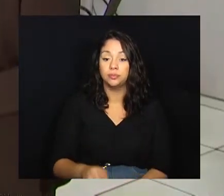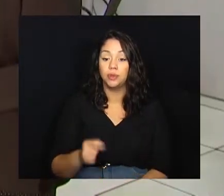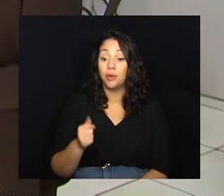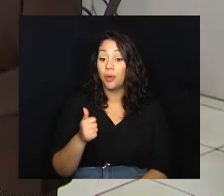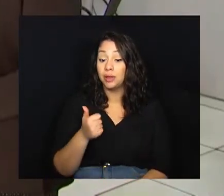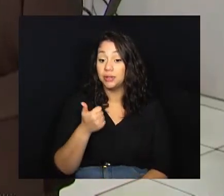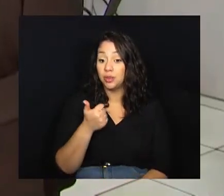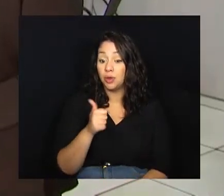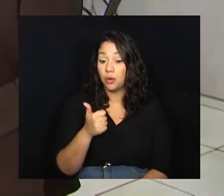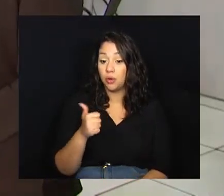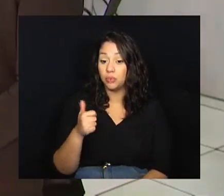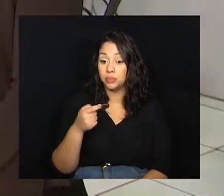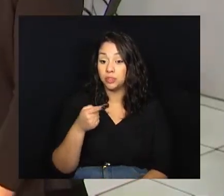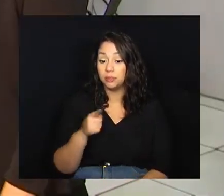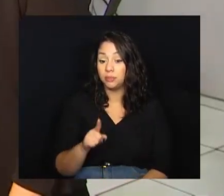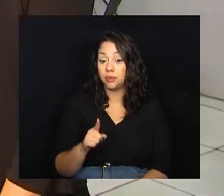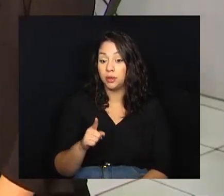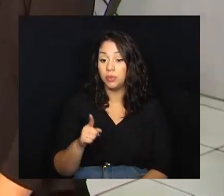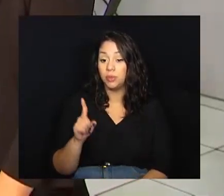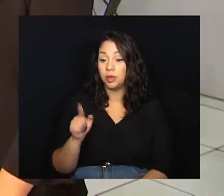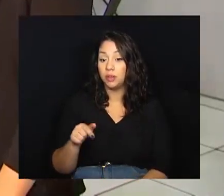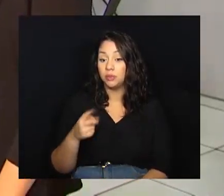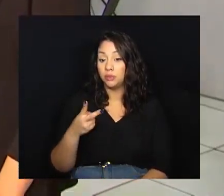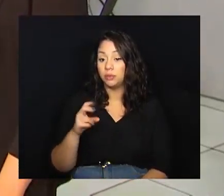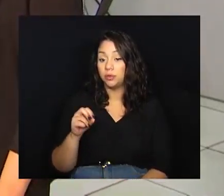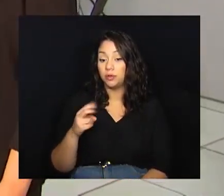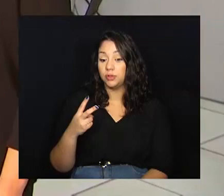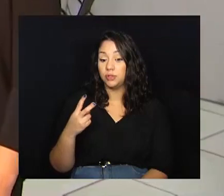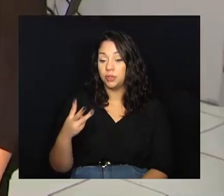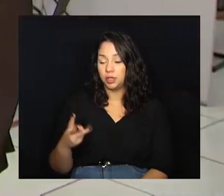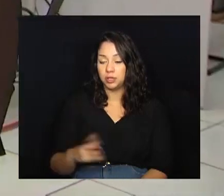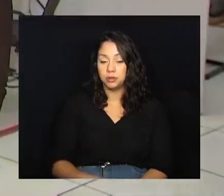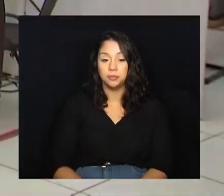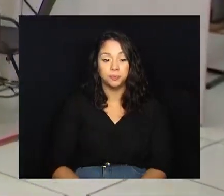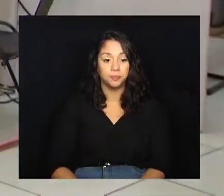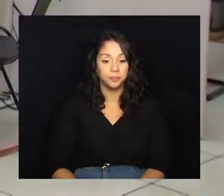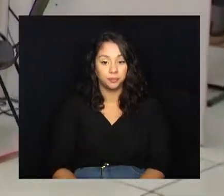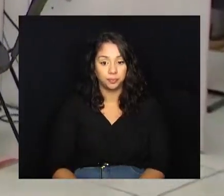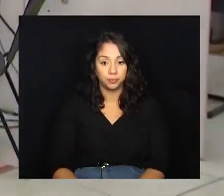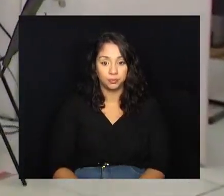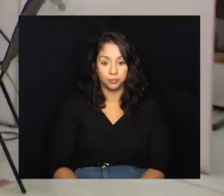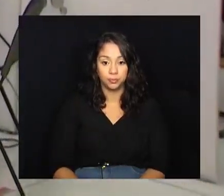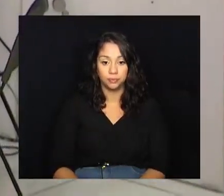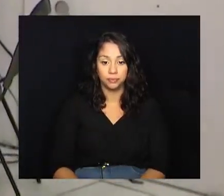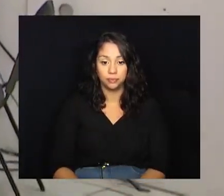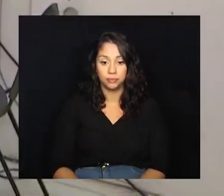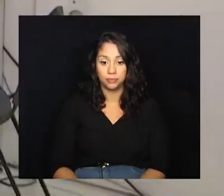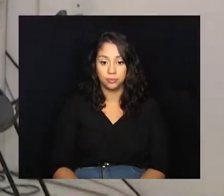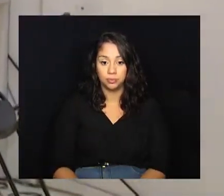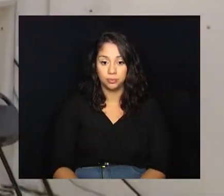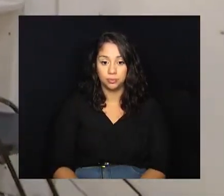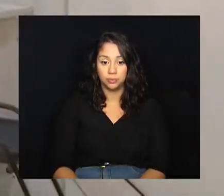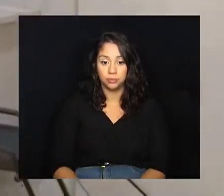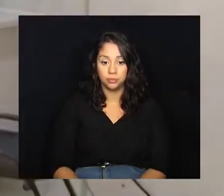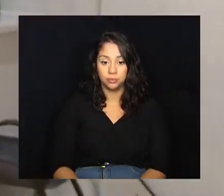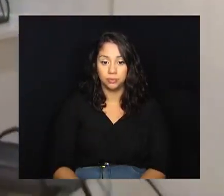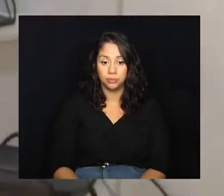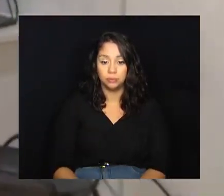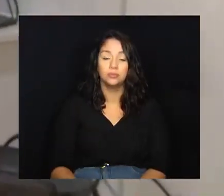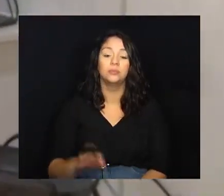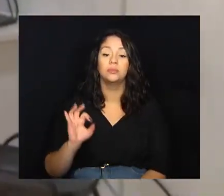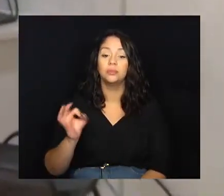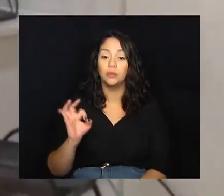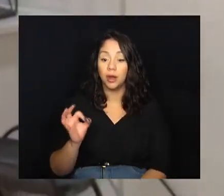11 mil em 2023 né Camila é isso então o trabalhador ele busca mesmo ele tá em busca da